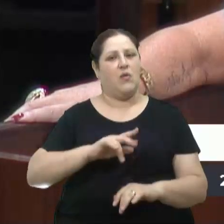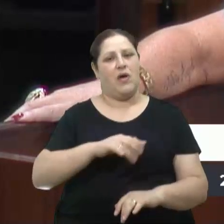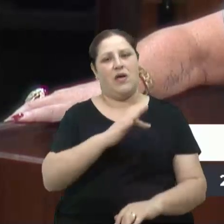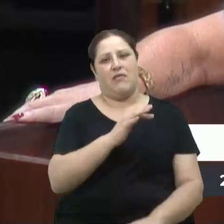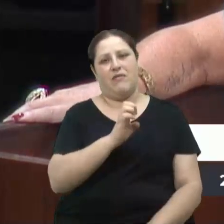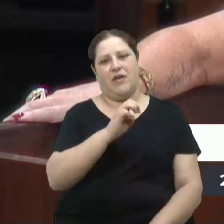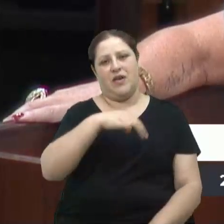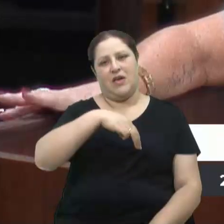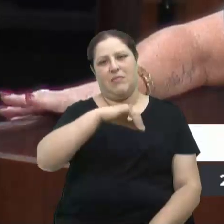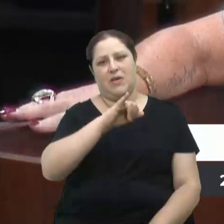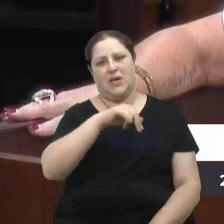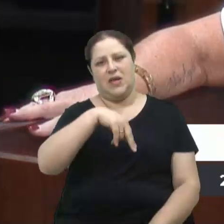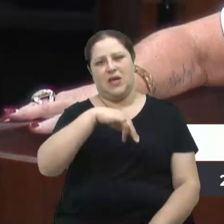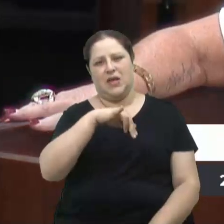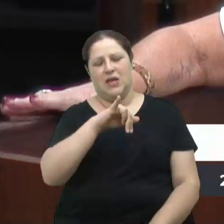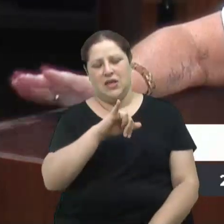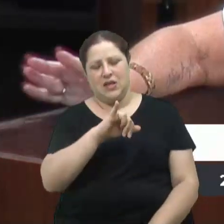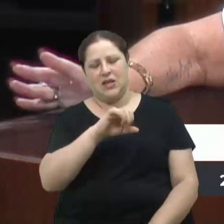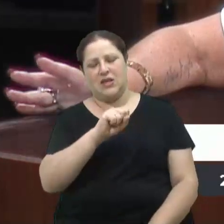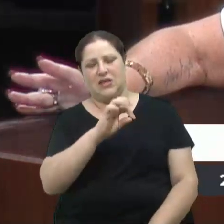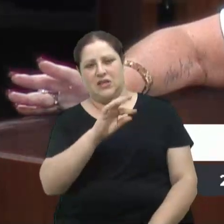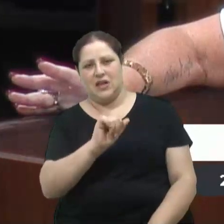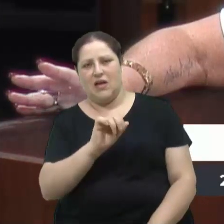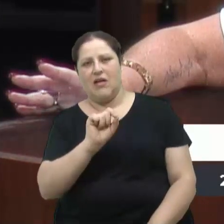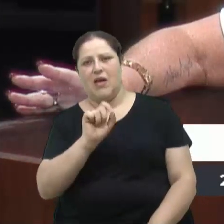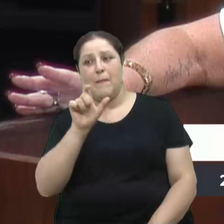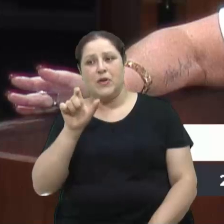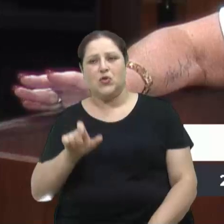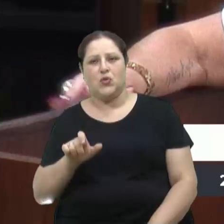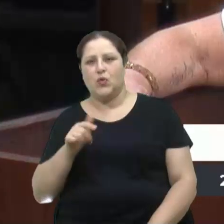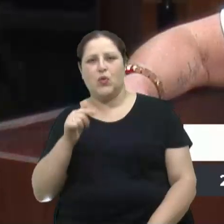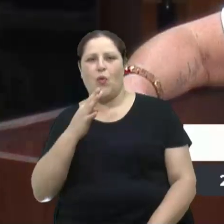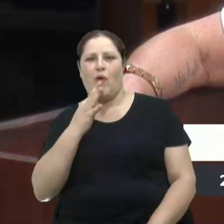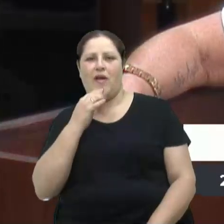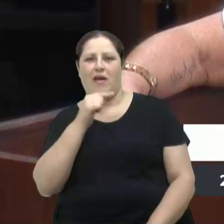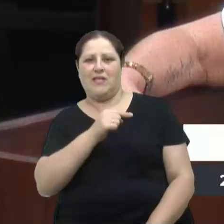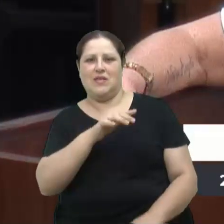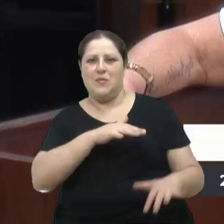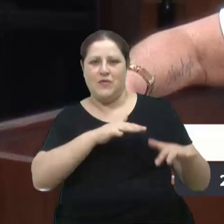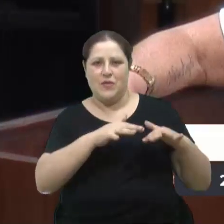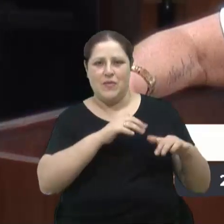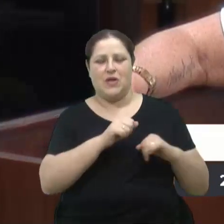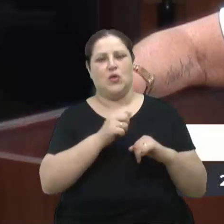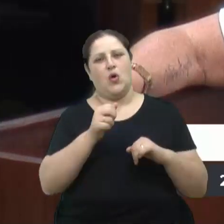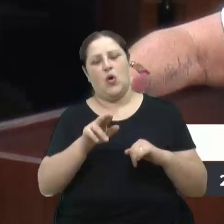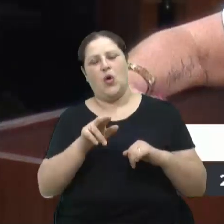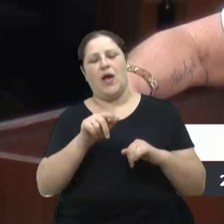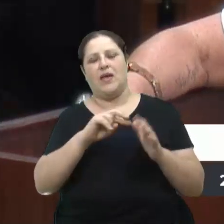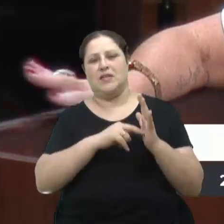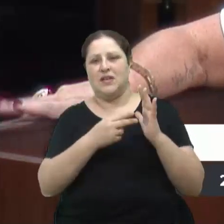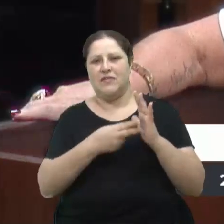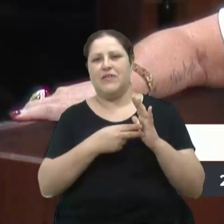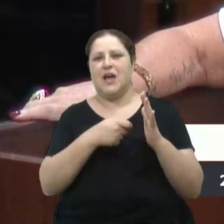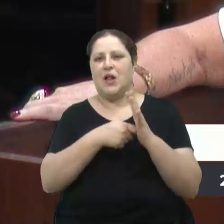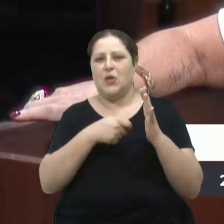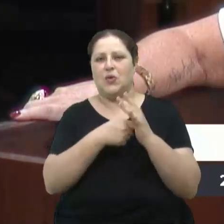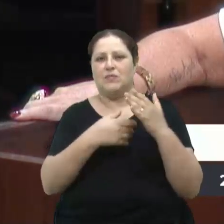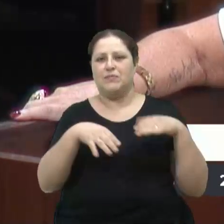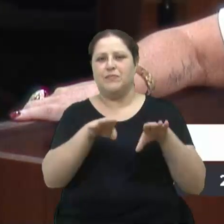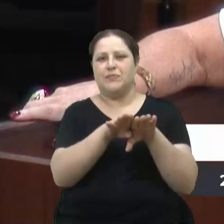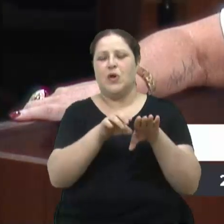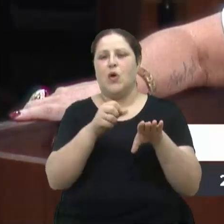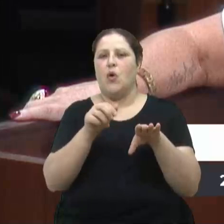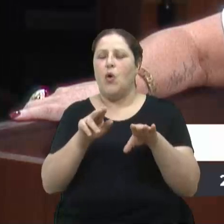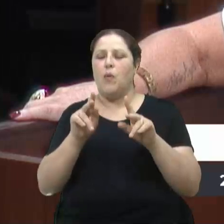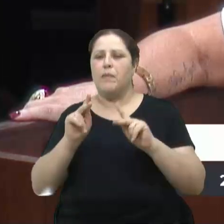significa o feminismo, que é a luta pela igualdade, ou quem não se indigna pelas desigualdades